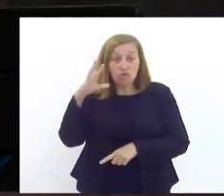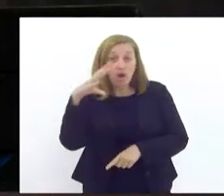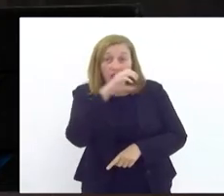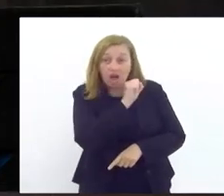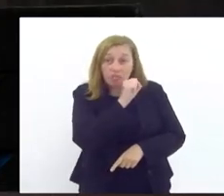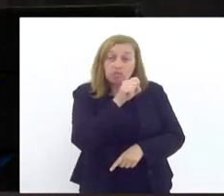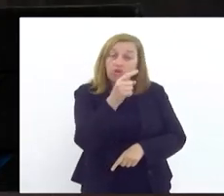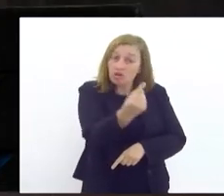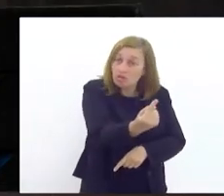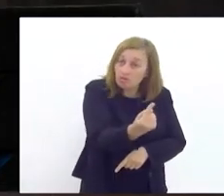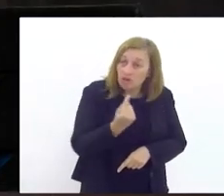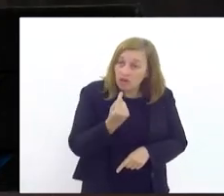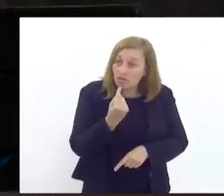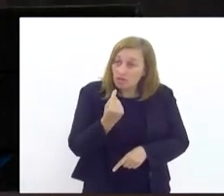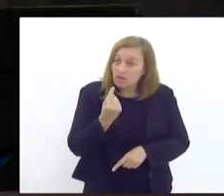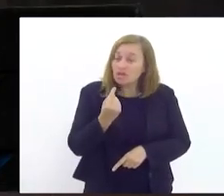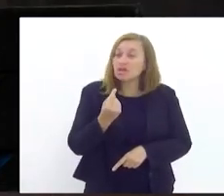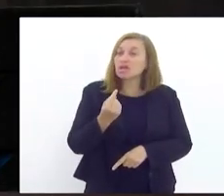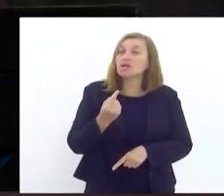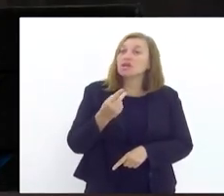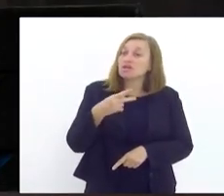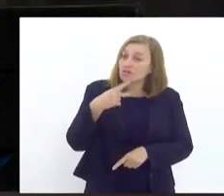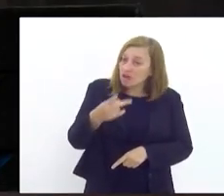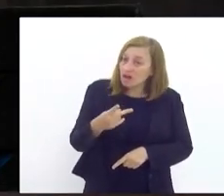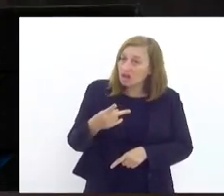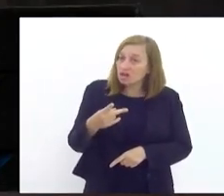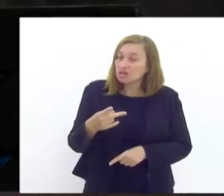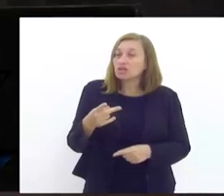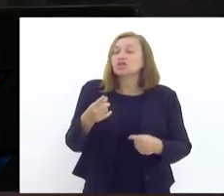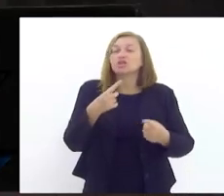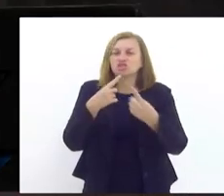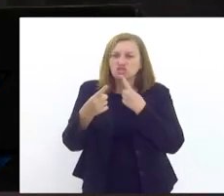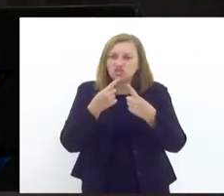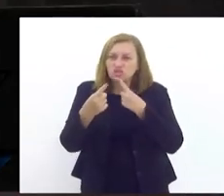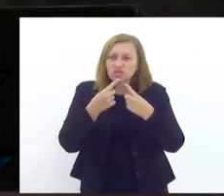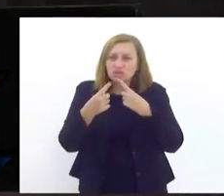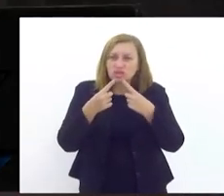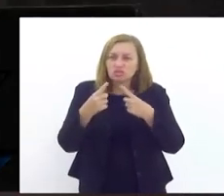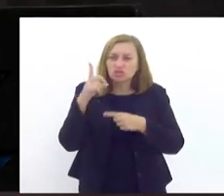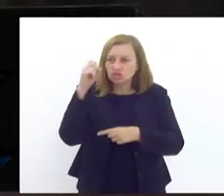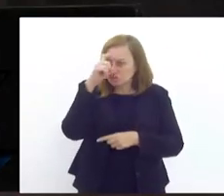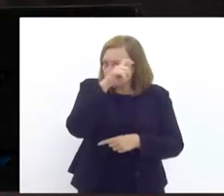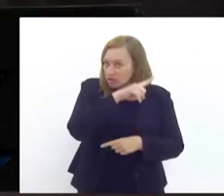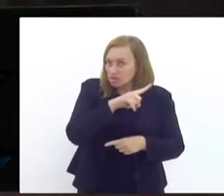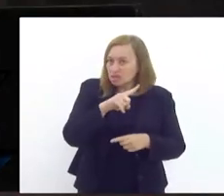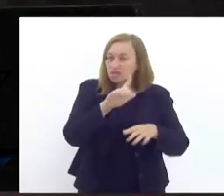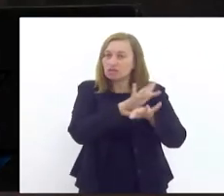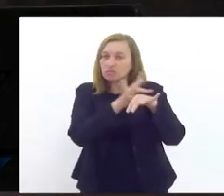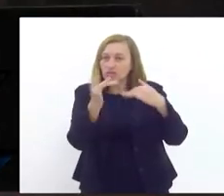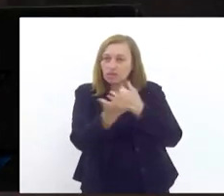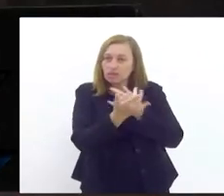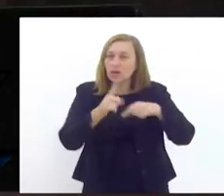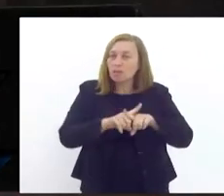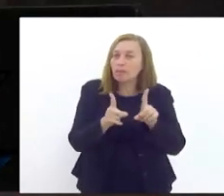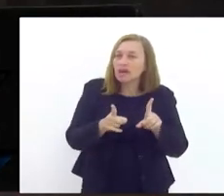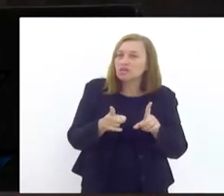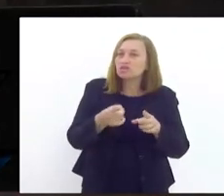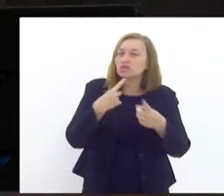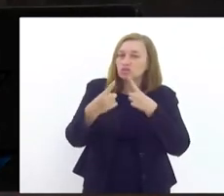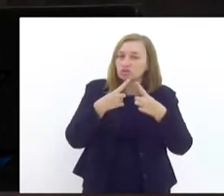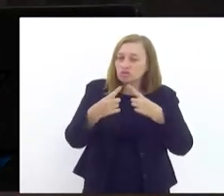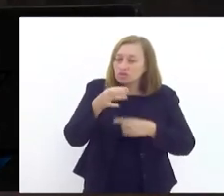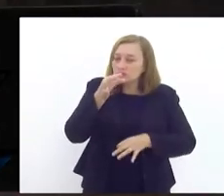veio confrontou tivemos um embate muito duro muito duro que foi para as redes sociais mais um debate